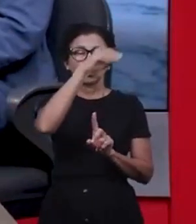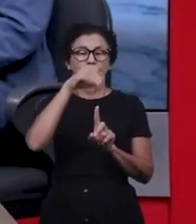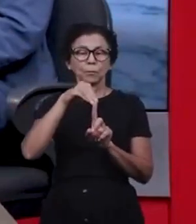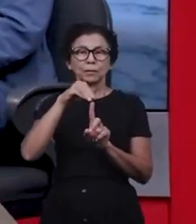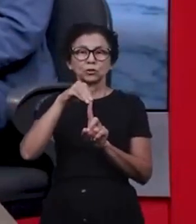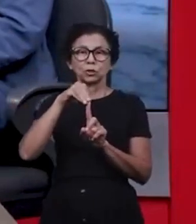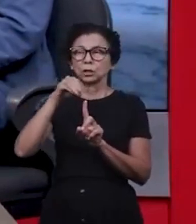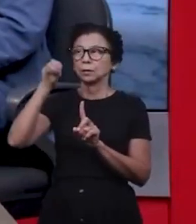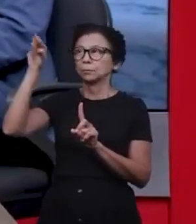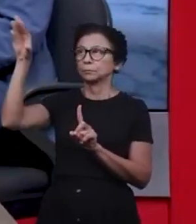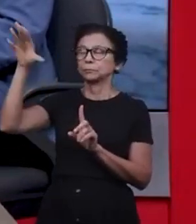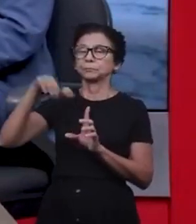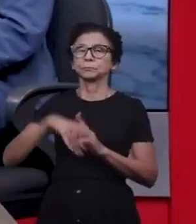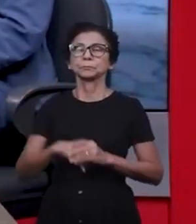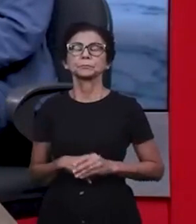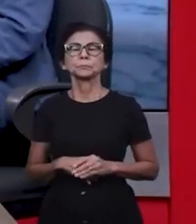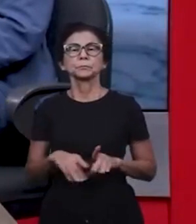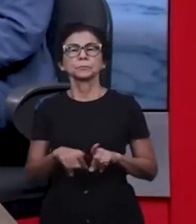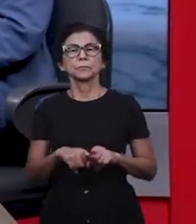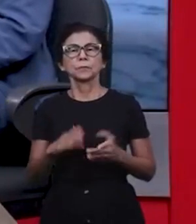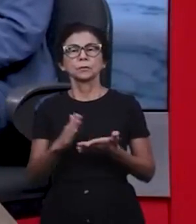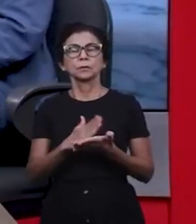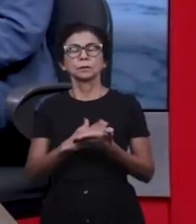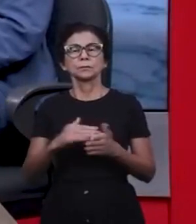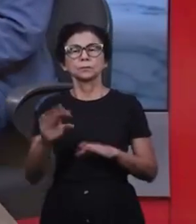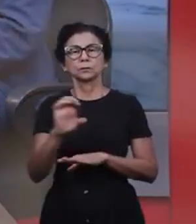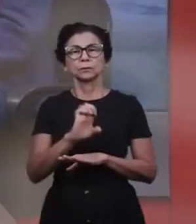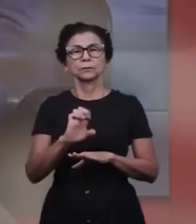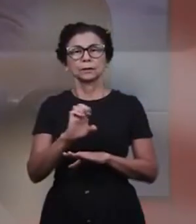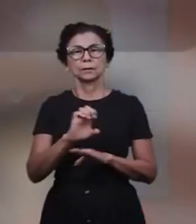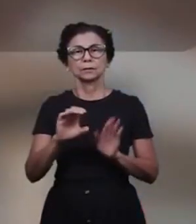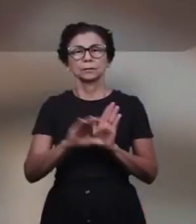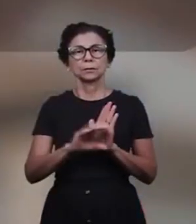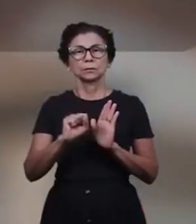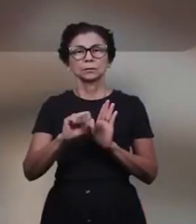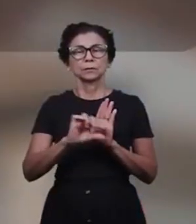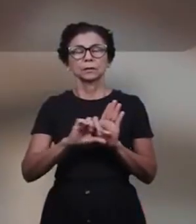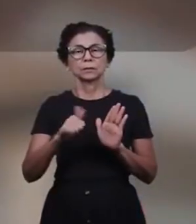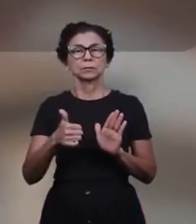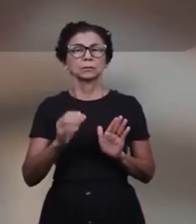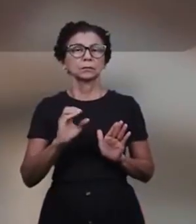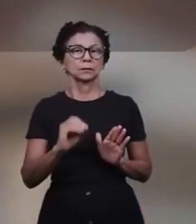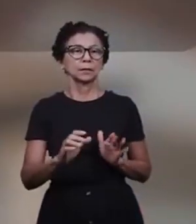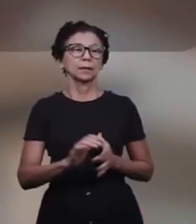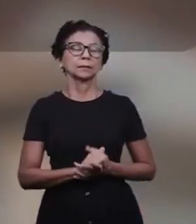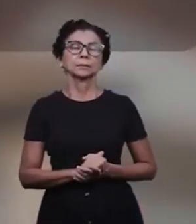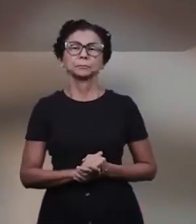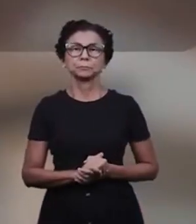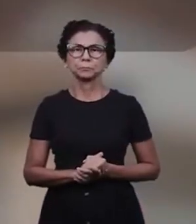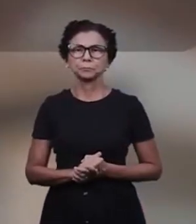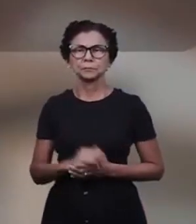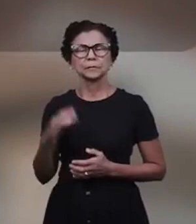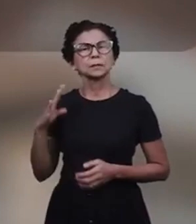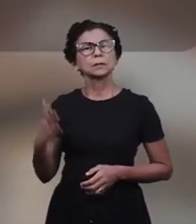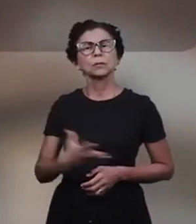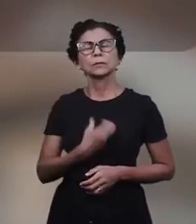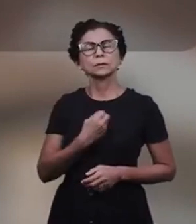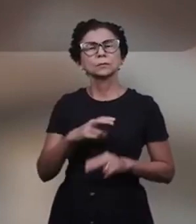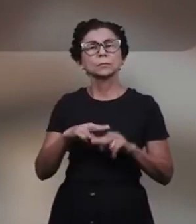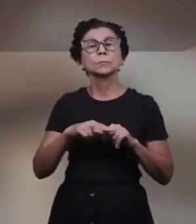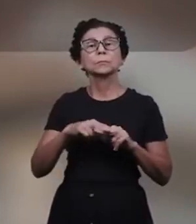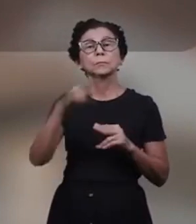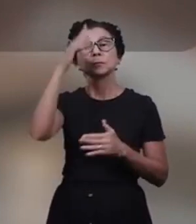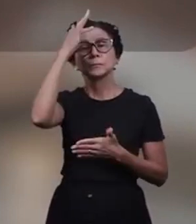pregou, Efésios 2, 8 e 10, que a salvação porque pela graça sois salvos por meio da fé. Então,